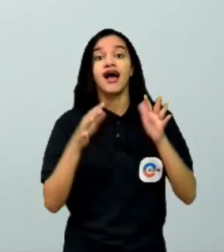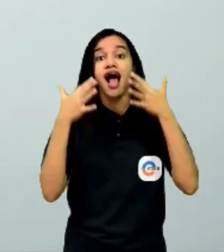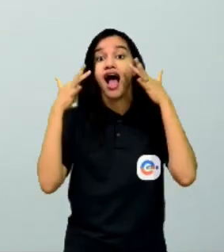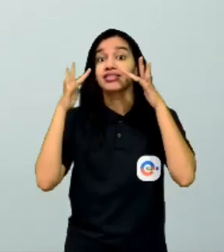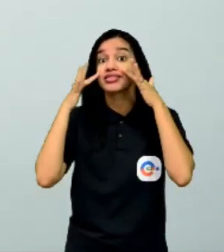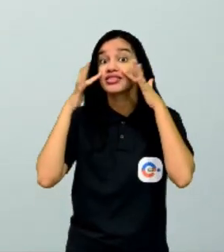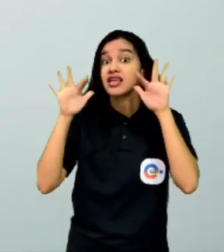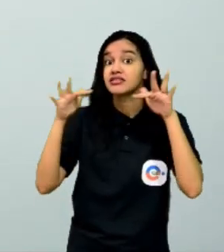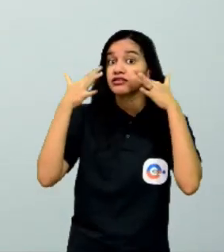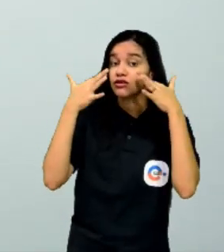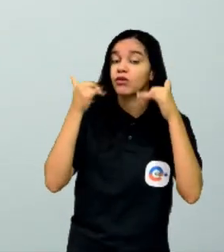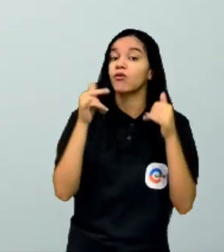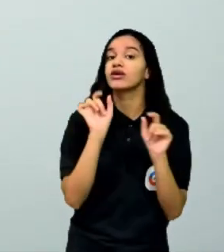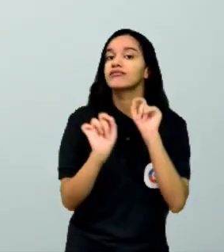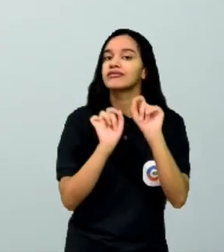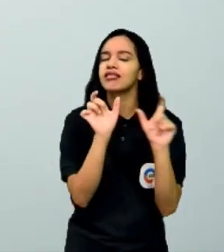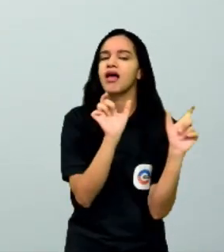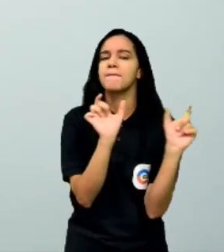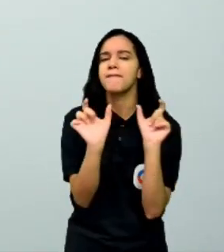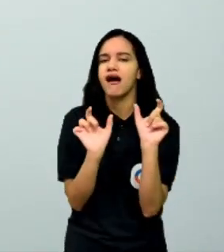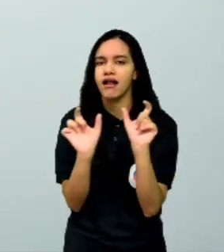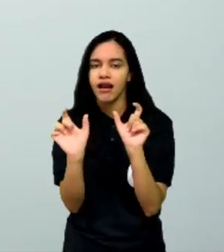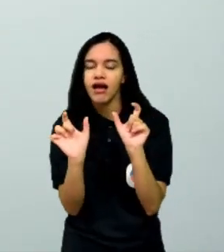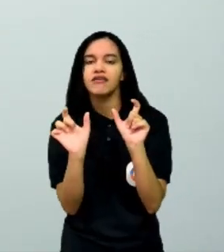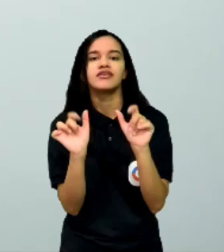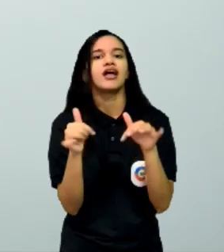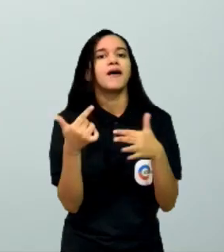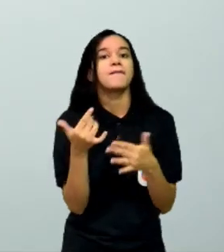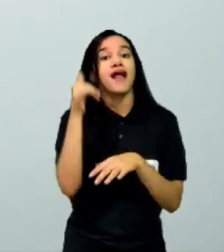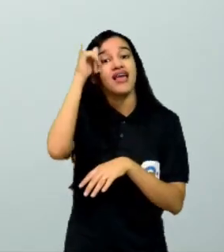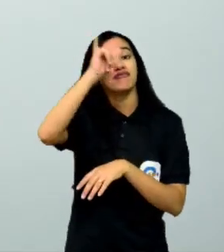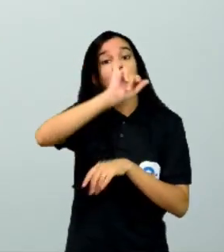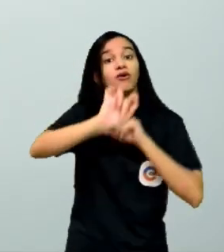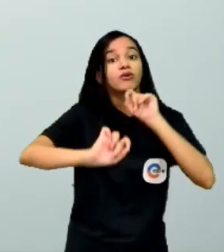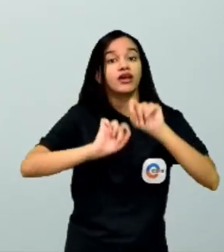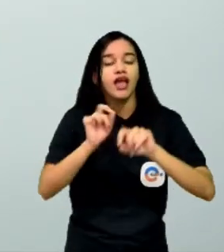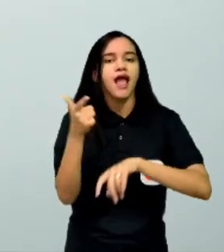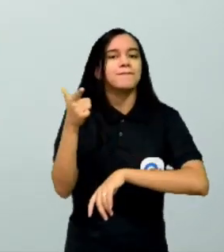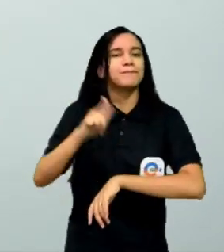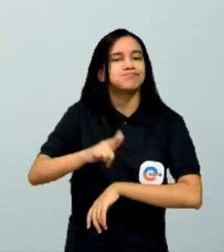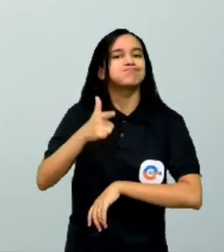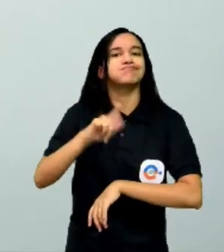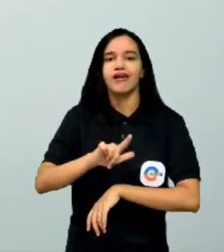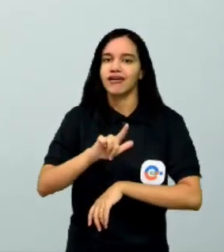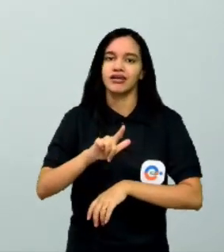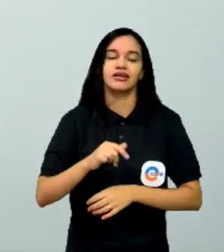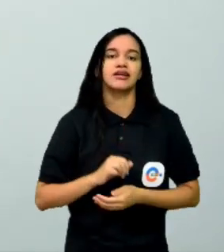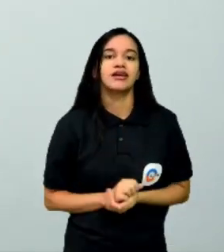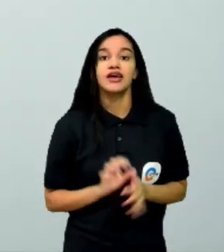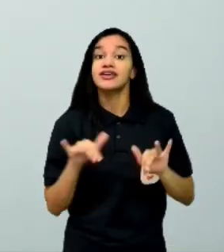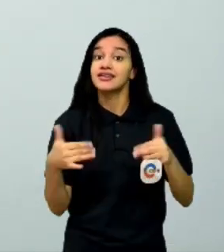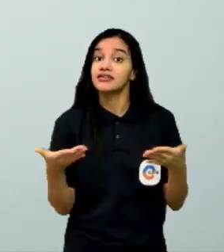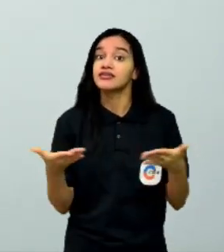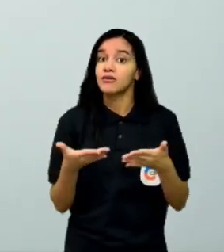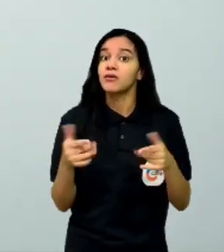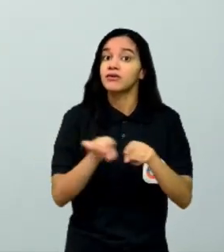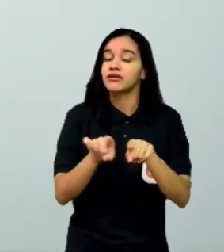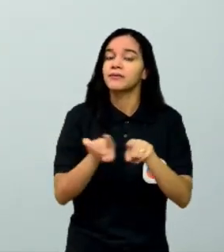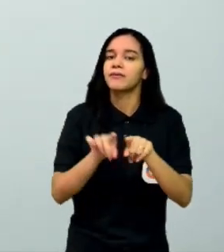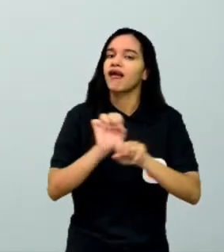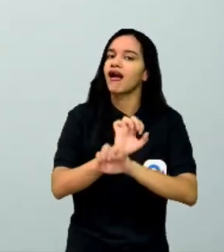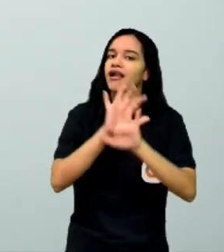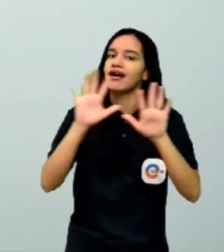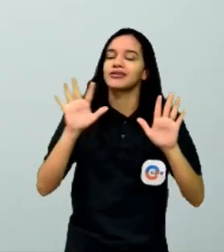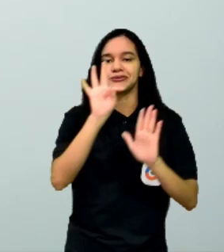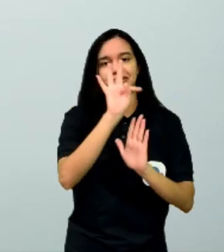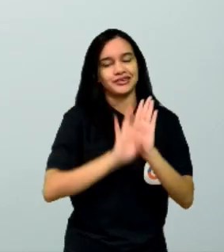bastante atenção nas palavras que usamos para evitar repetições e para que fique bem claro o que queremos dizer? Então,